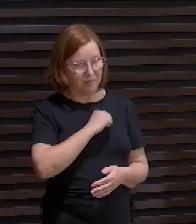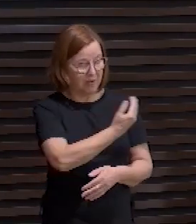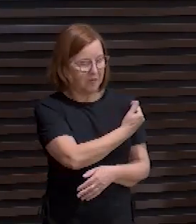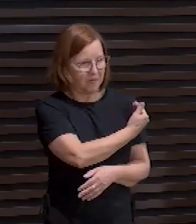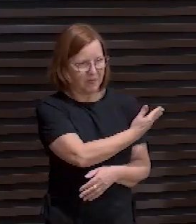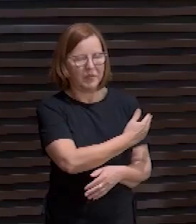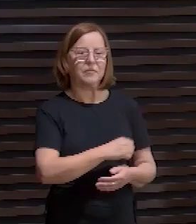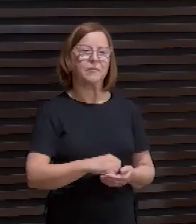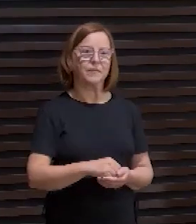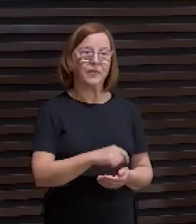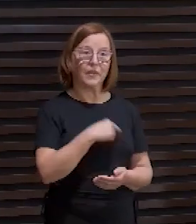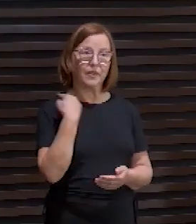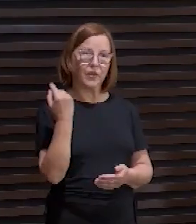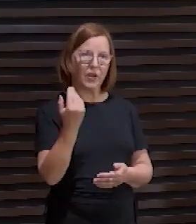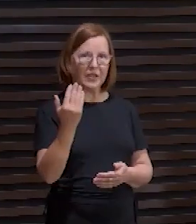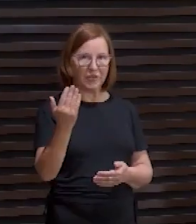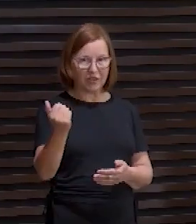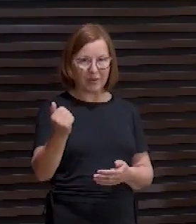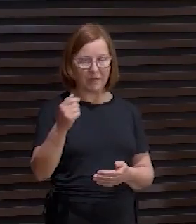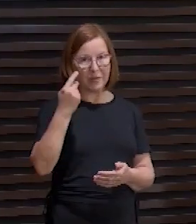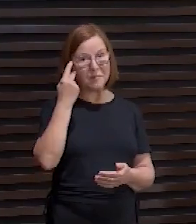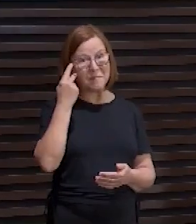Nós somos chamados para amar de forma intencional.